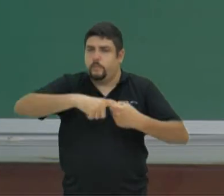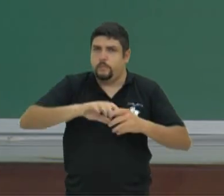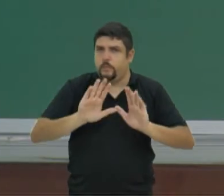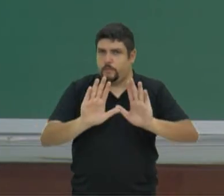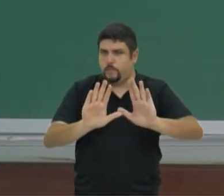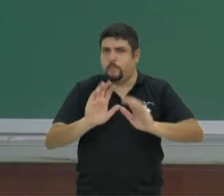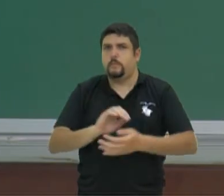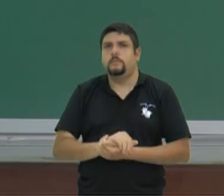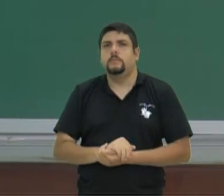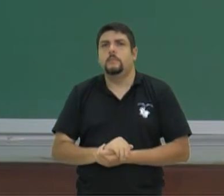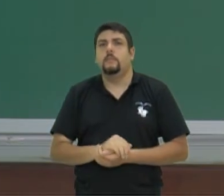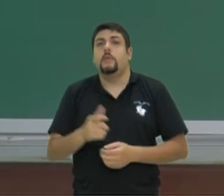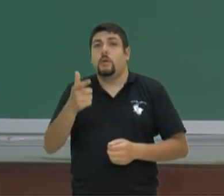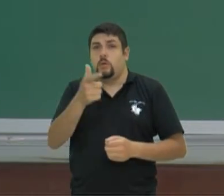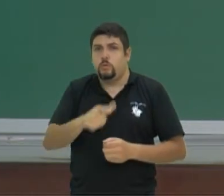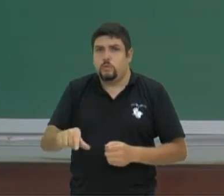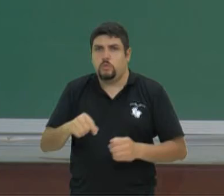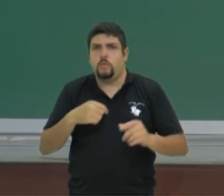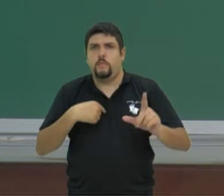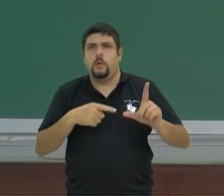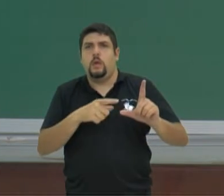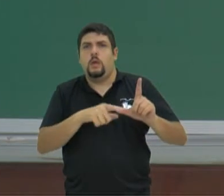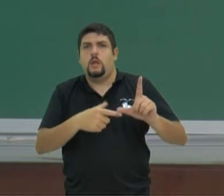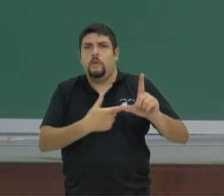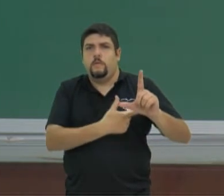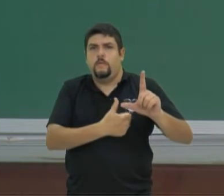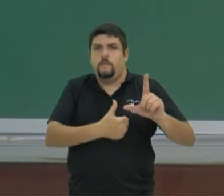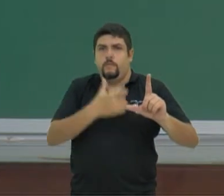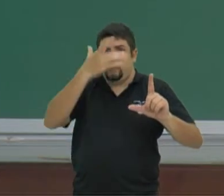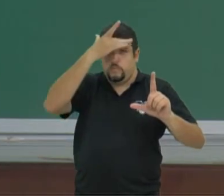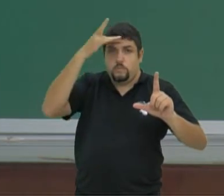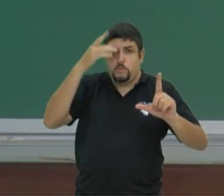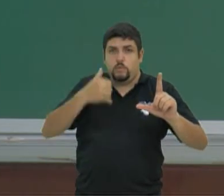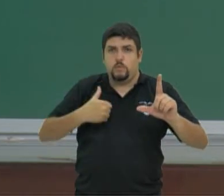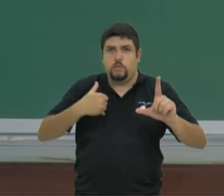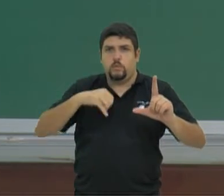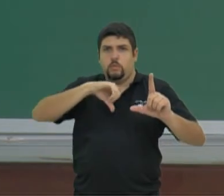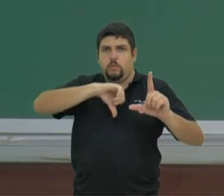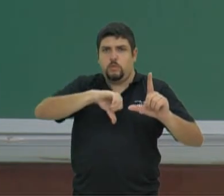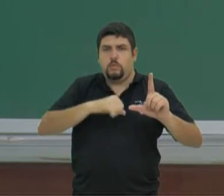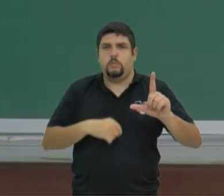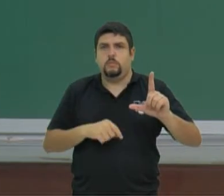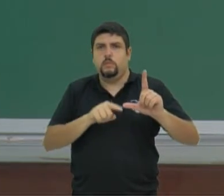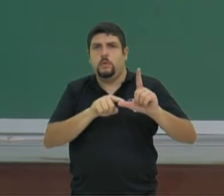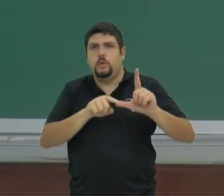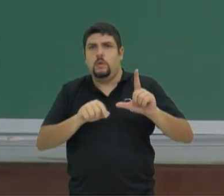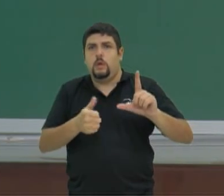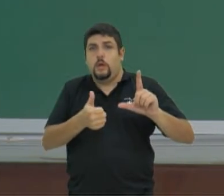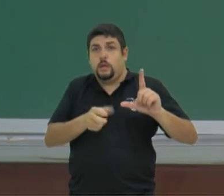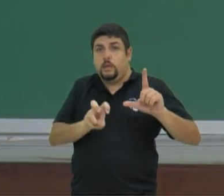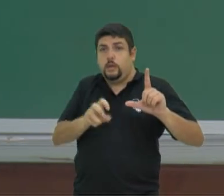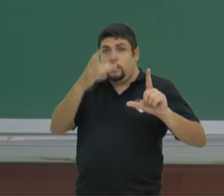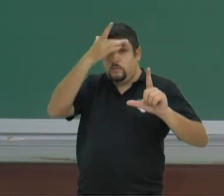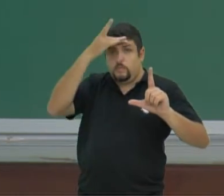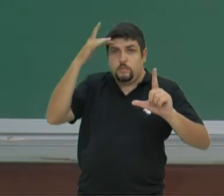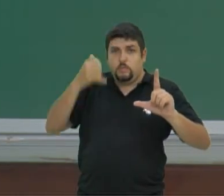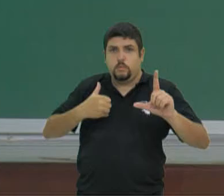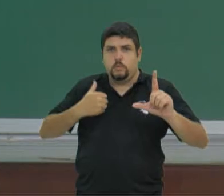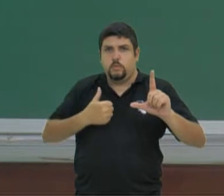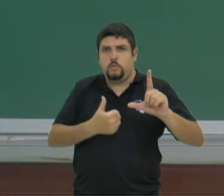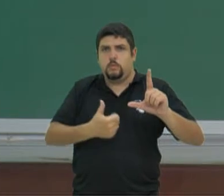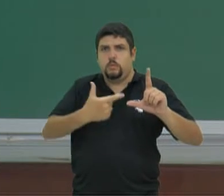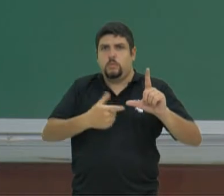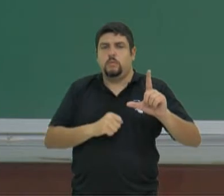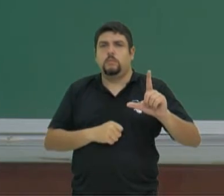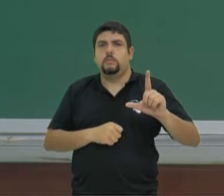aqui. Eu tenho 21 pessoas com 9 anos. Eu tenho 15 pessoas com 12 anos. E eu tenho